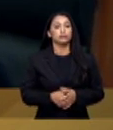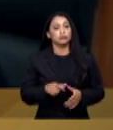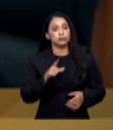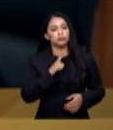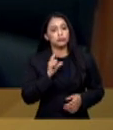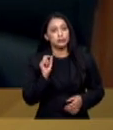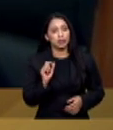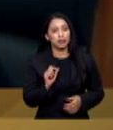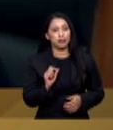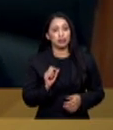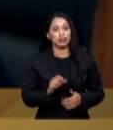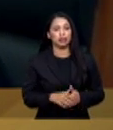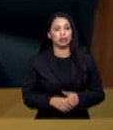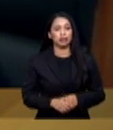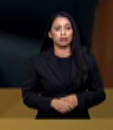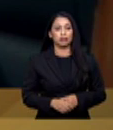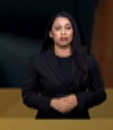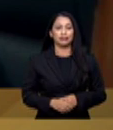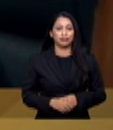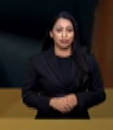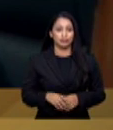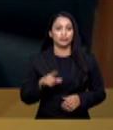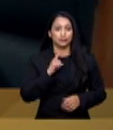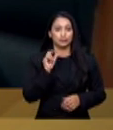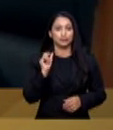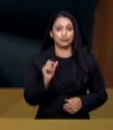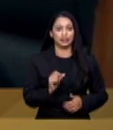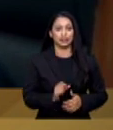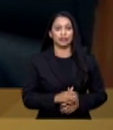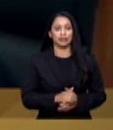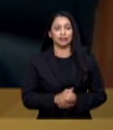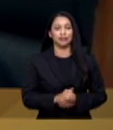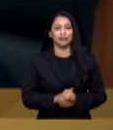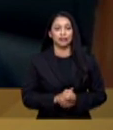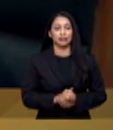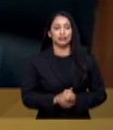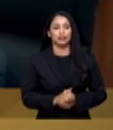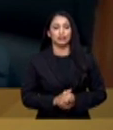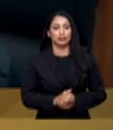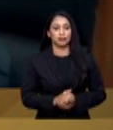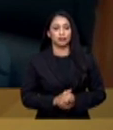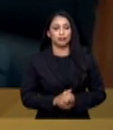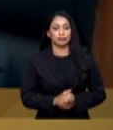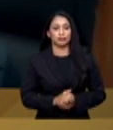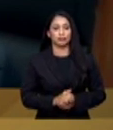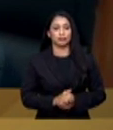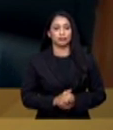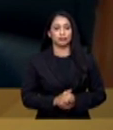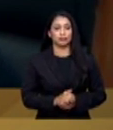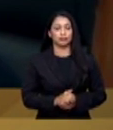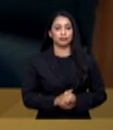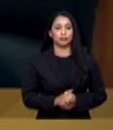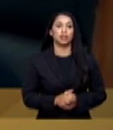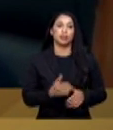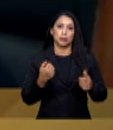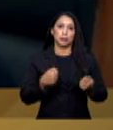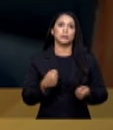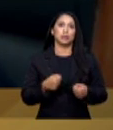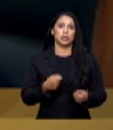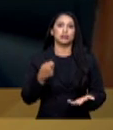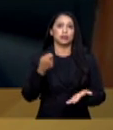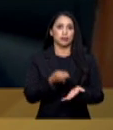os honorários advocatícios sempre cabem, porque não, salvo o relógio, não há trabalho sem